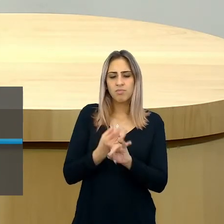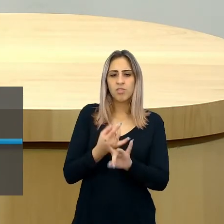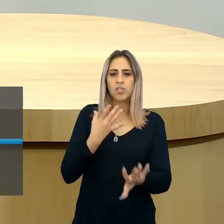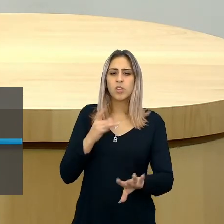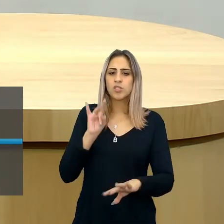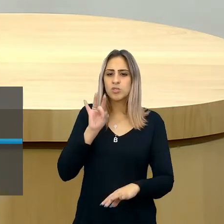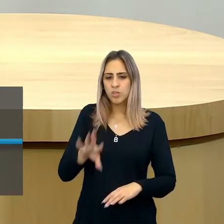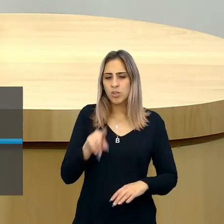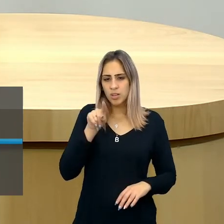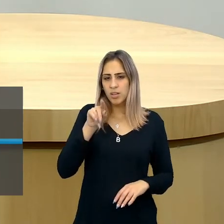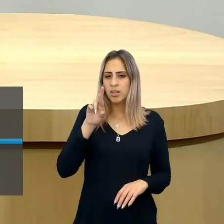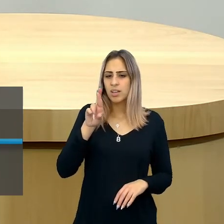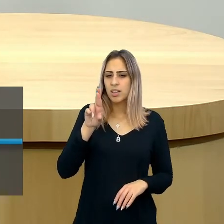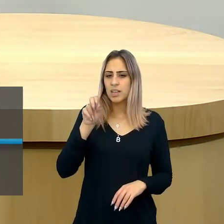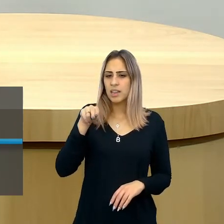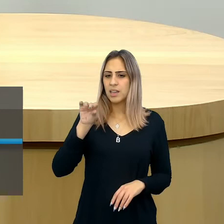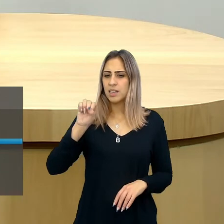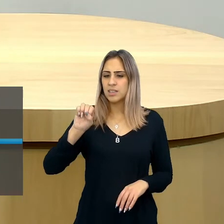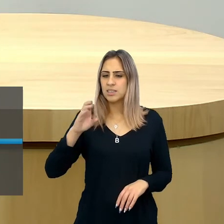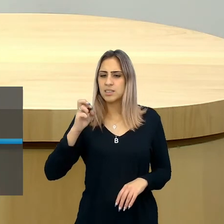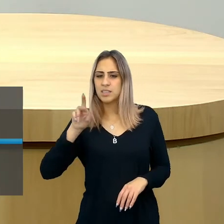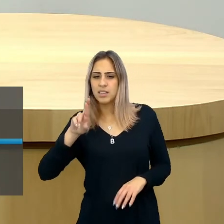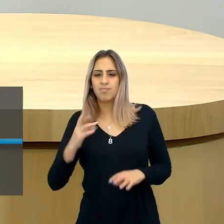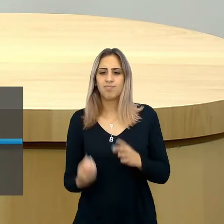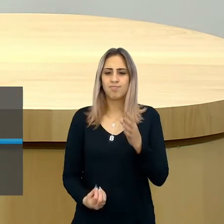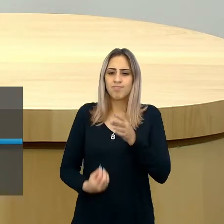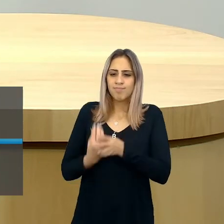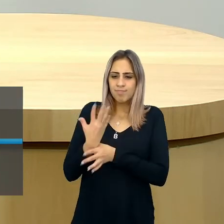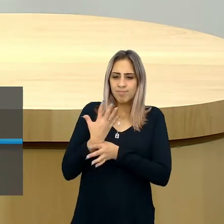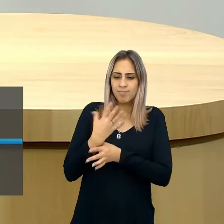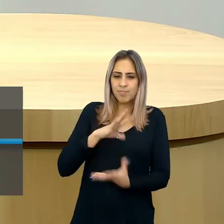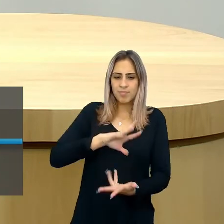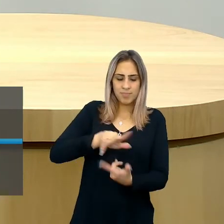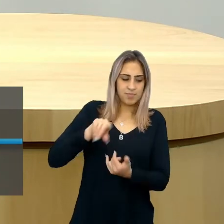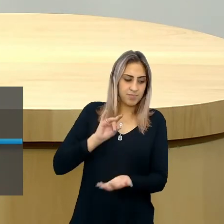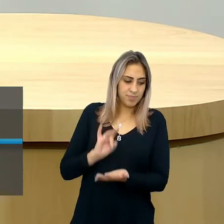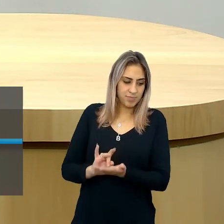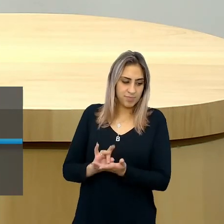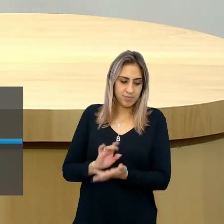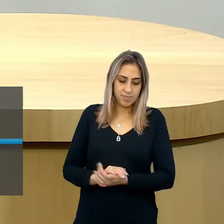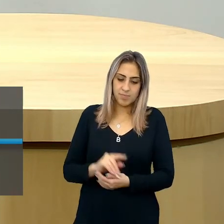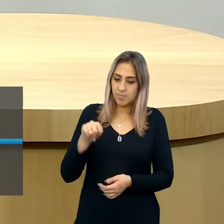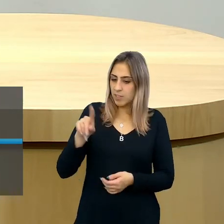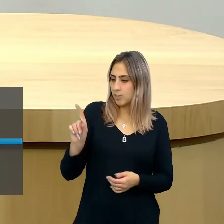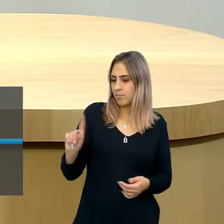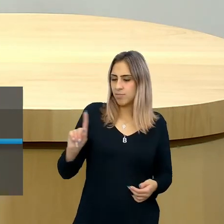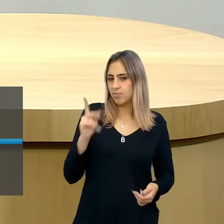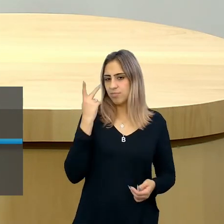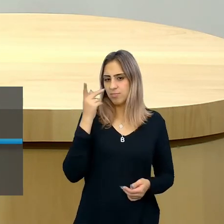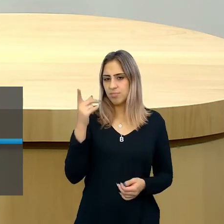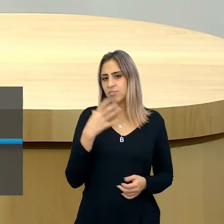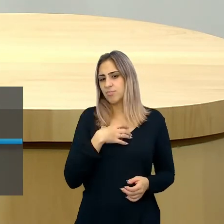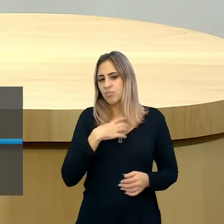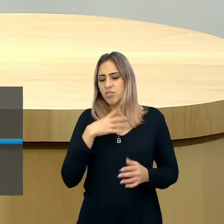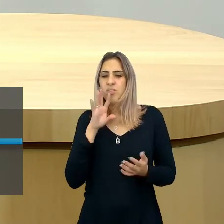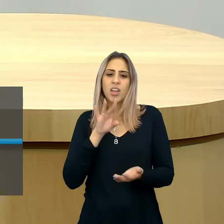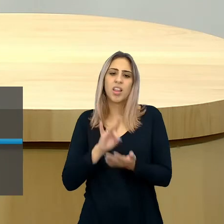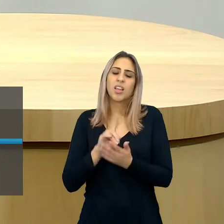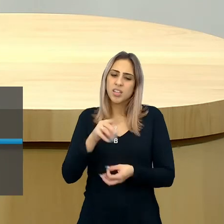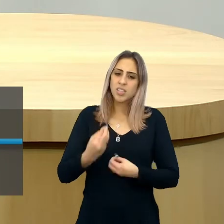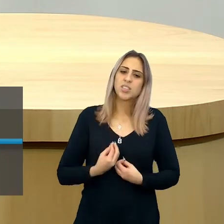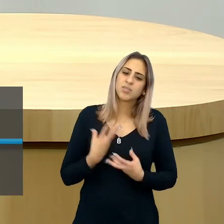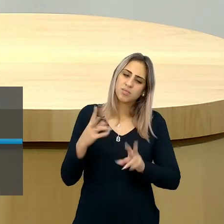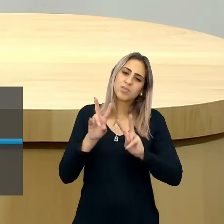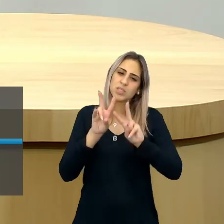Só que esse renascer, esse recriar do mundo real, ele não é sob a forma de realidade, ele se dá